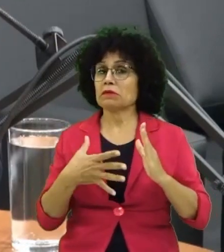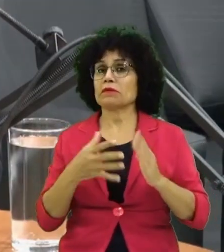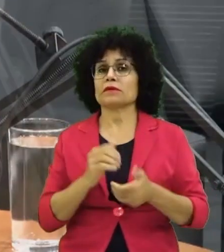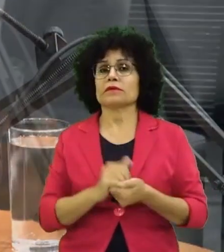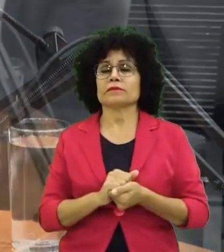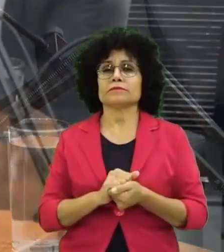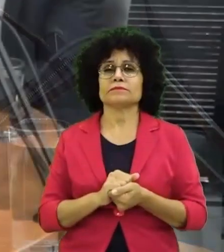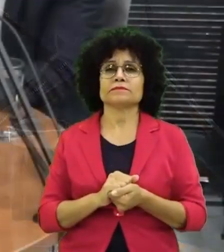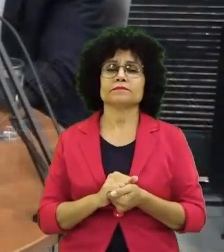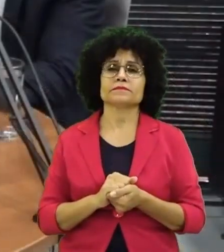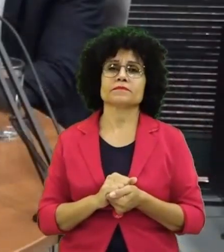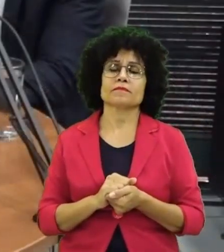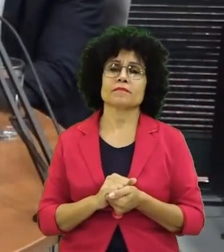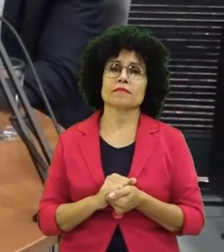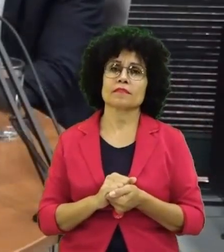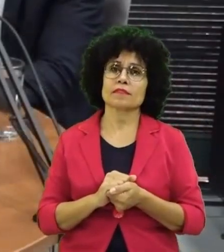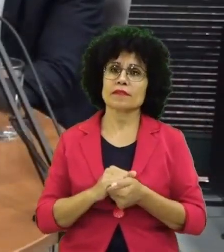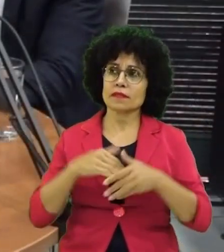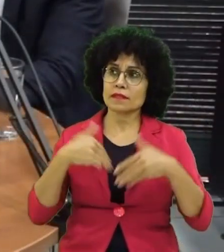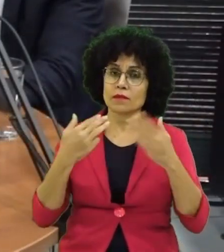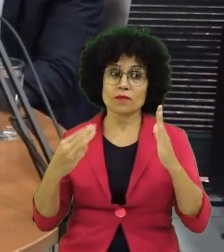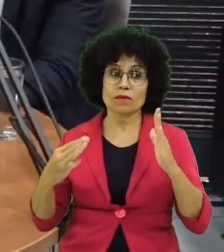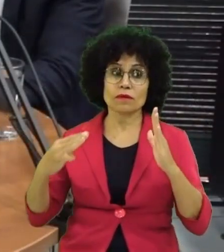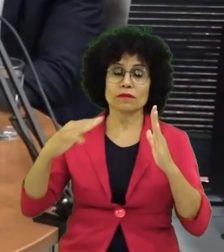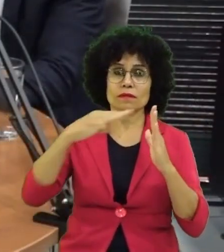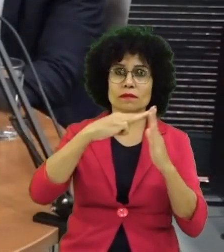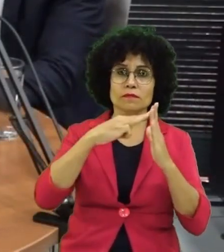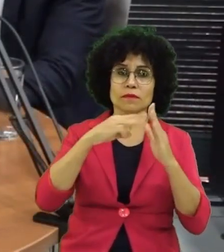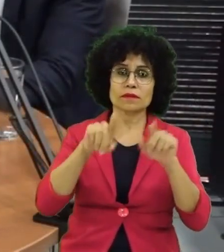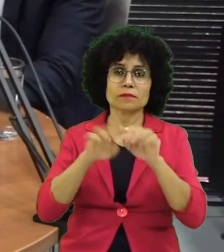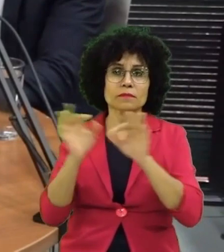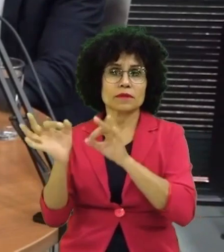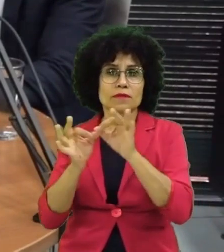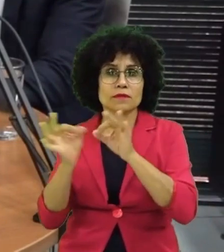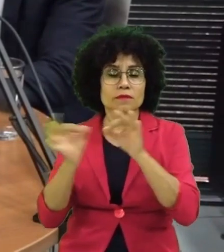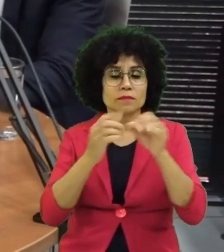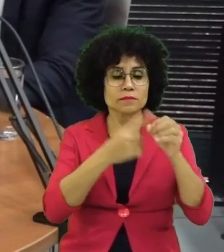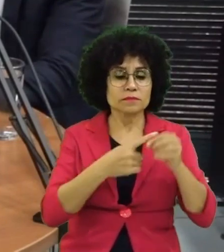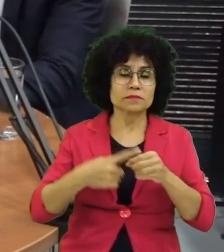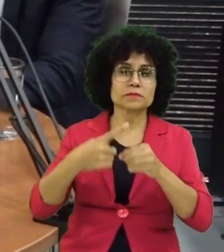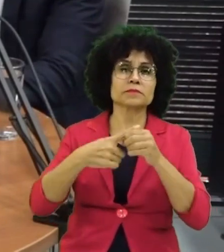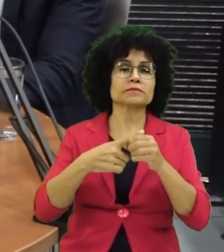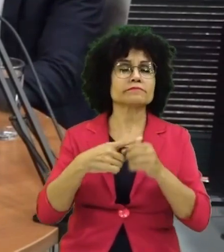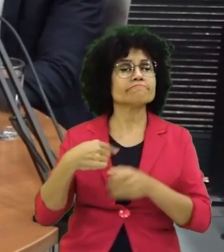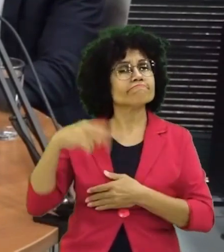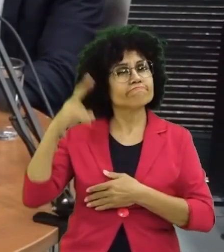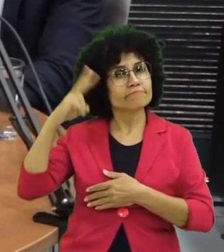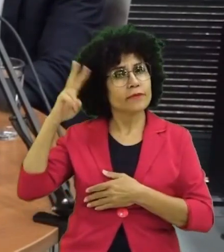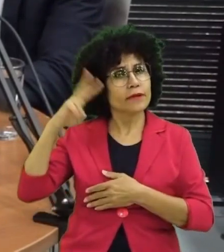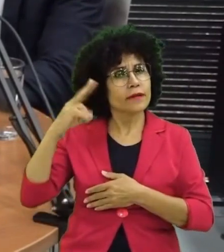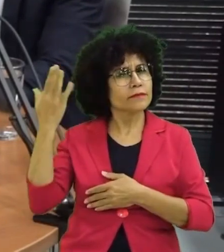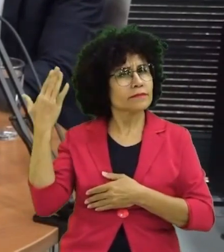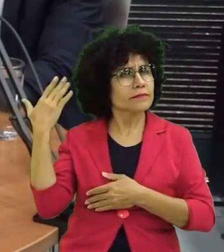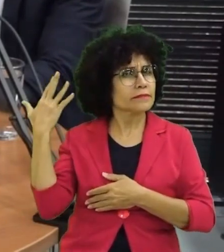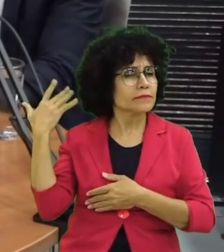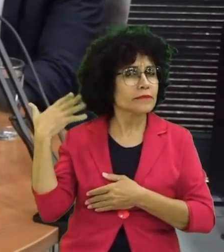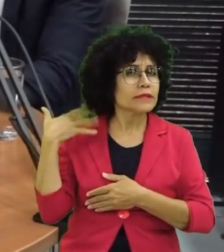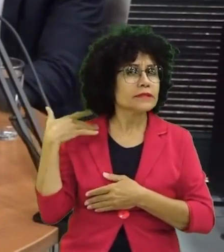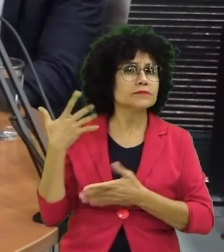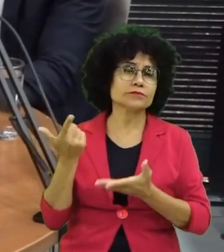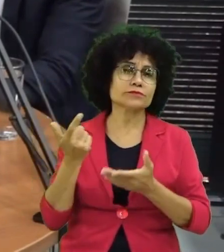né? O senhor falando das metas e falando dos planos municipais, eu lembro que no decorrer aí atuando